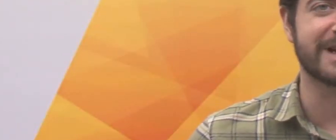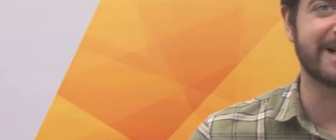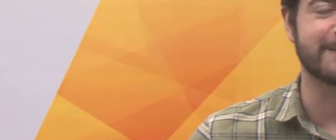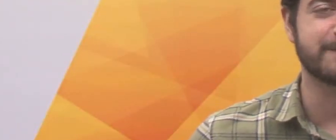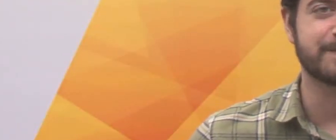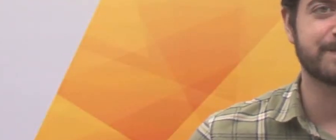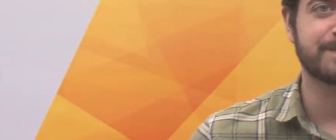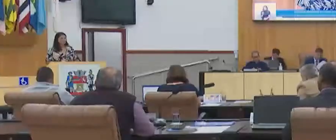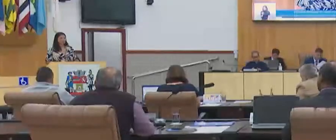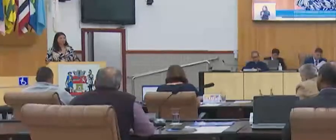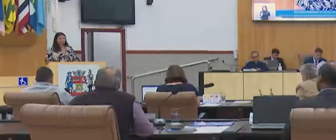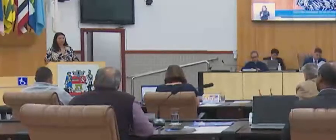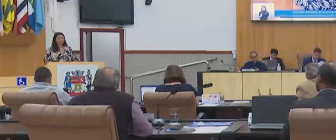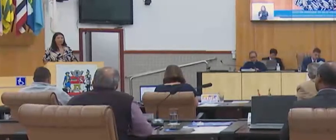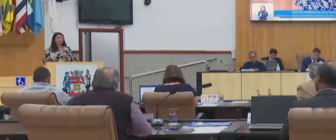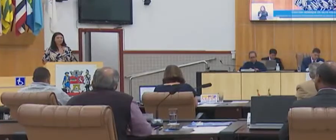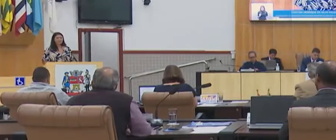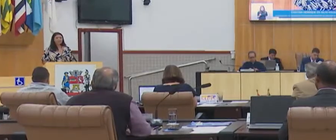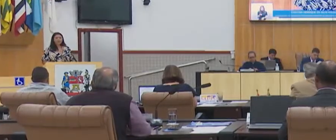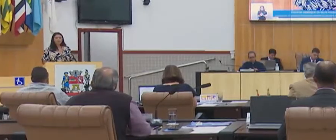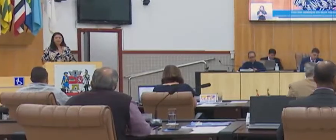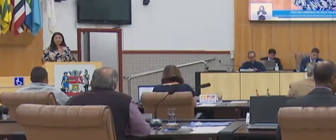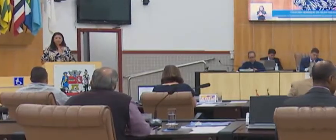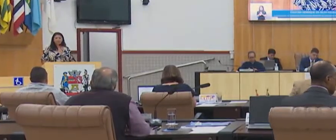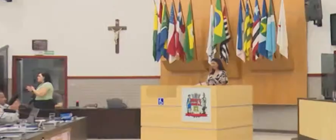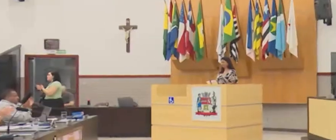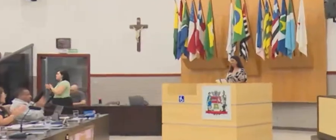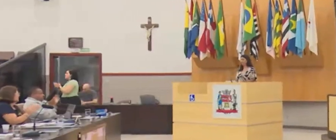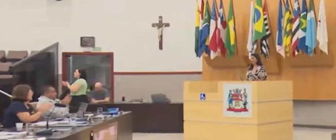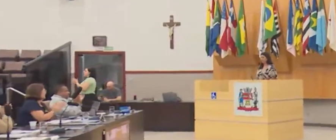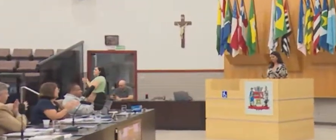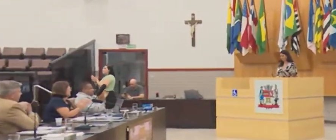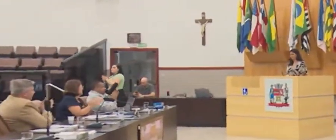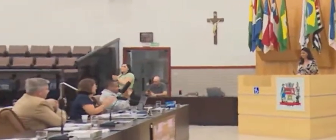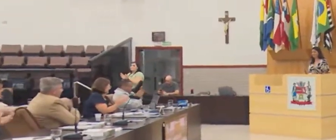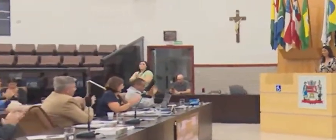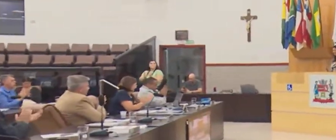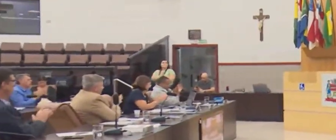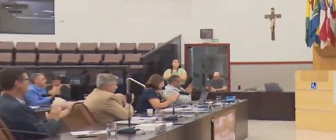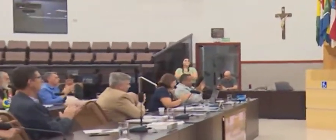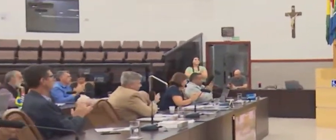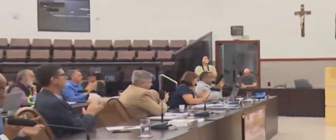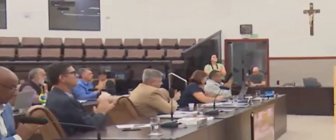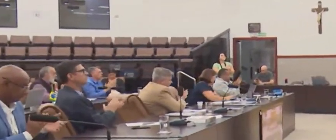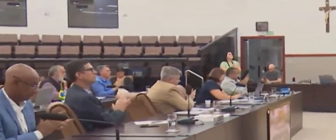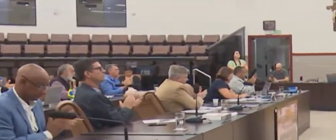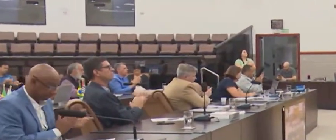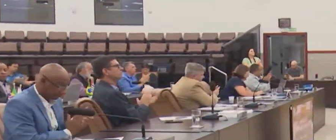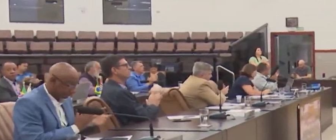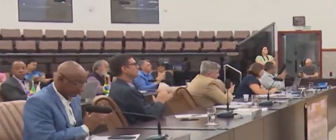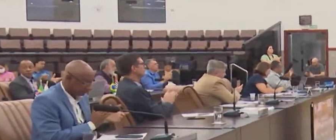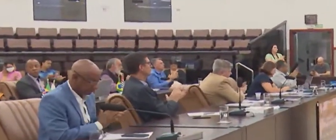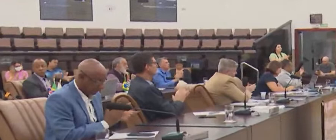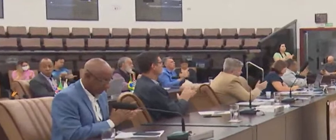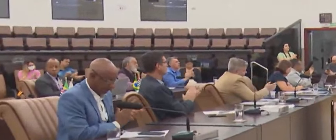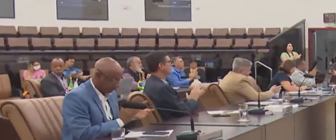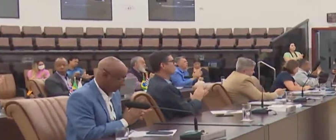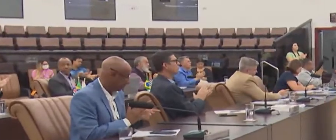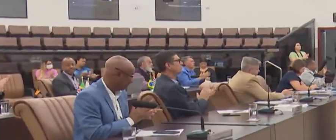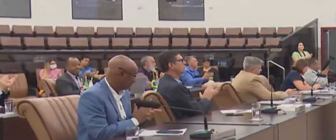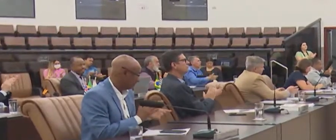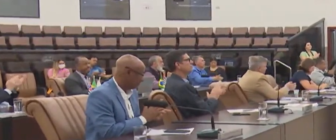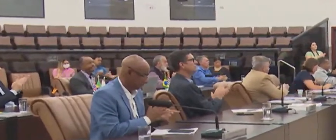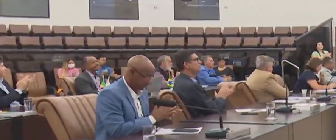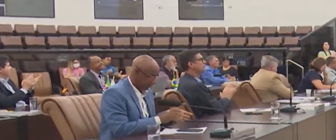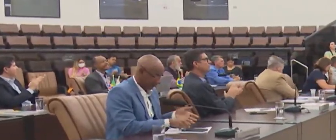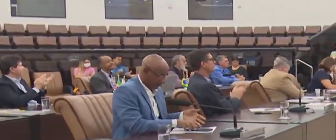sessão ordinária. Nesta quarta-feira, dia 12 de abril, tivemos a 11ª sessão ordinária do ano. Fique com a gente, então,